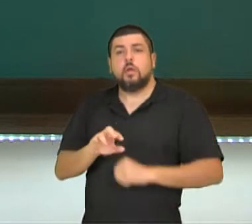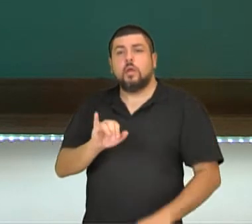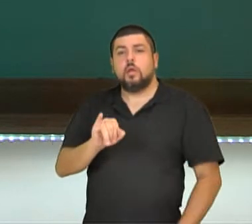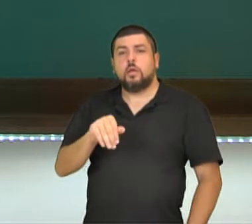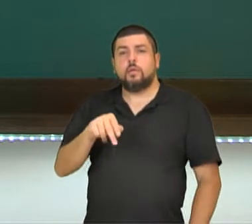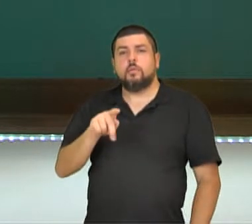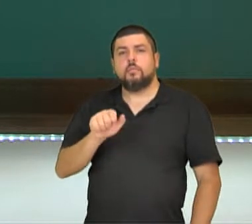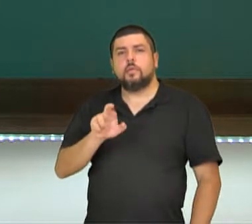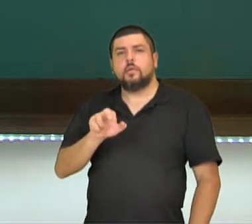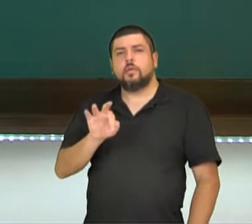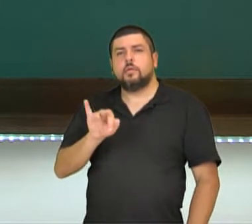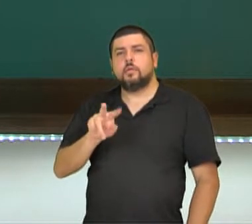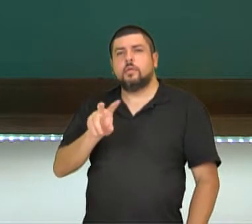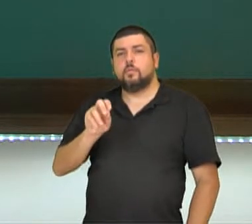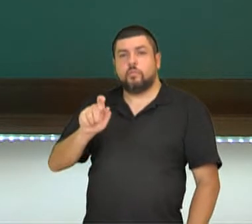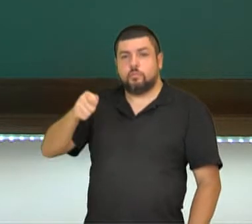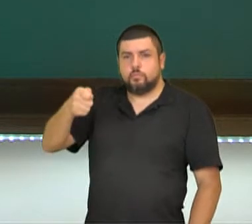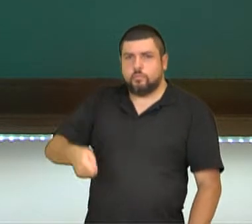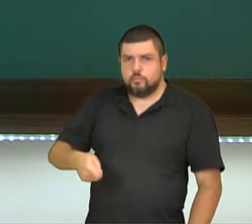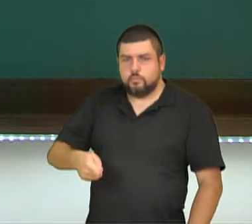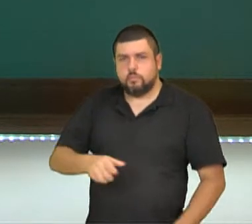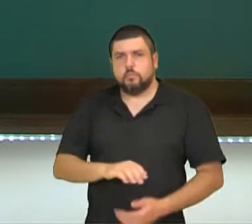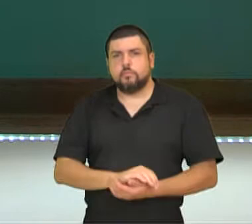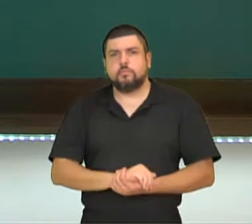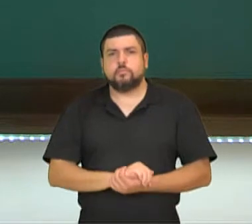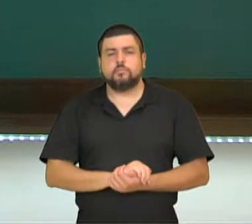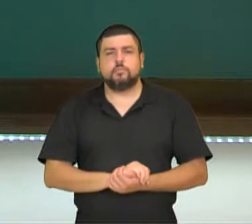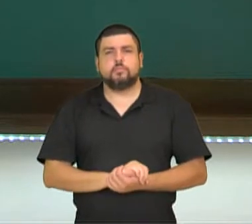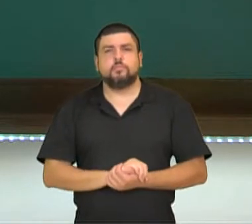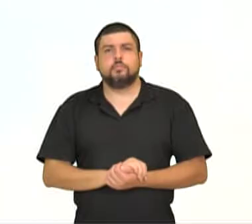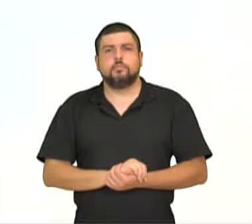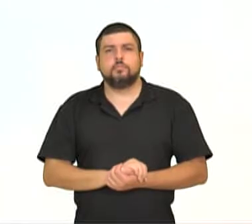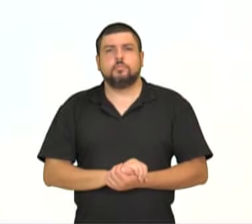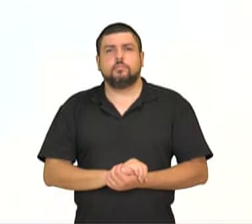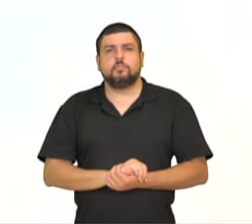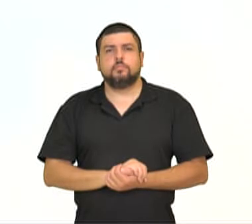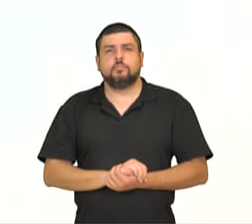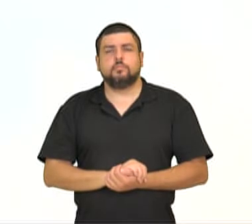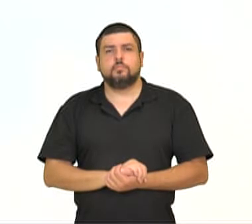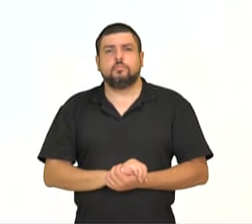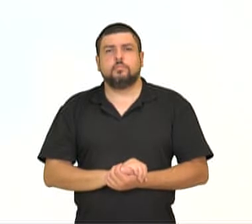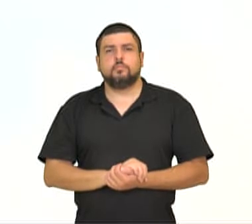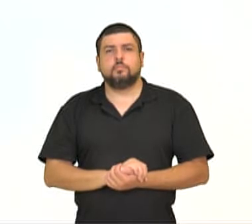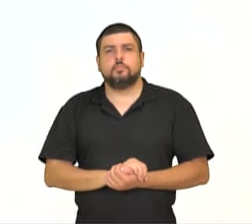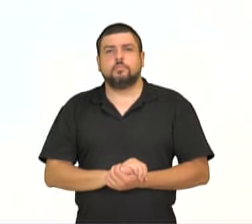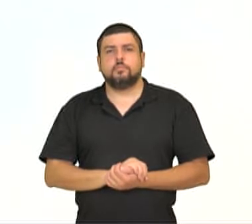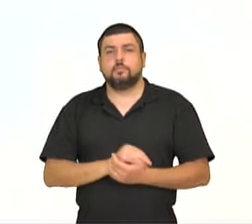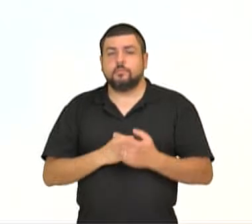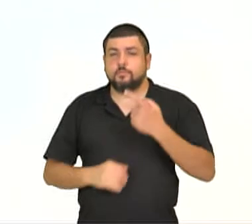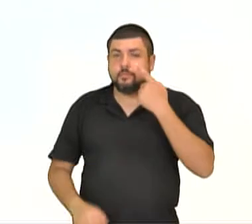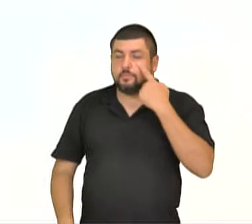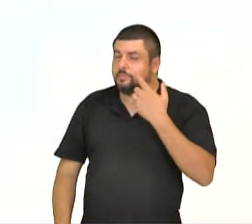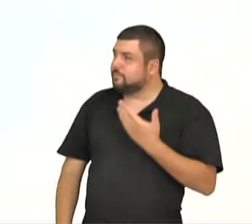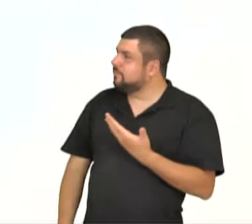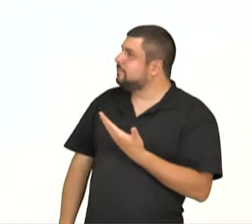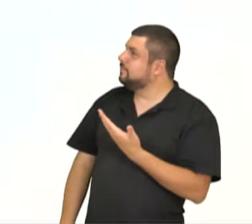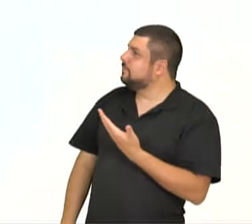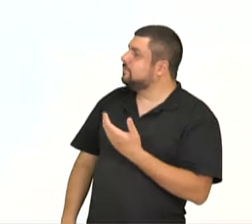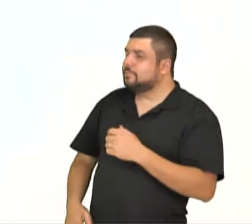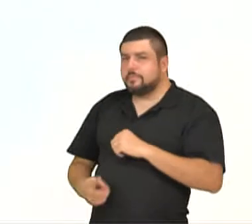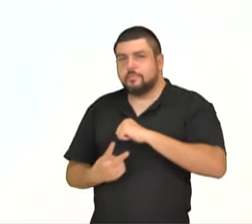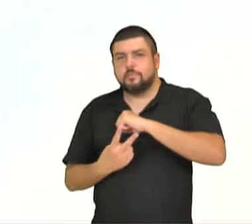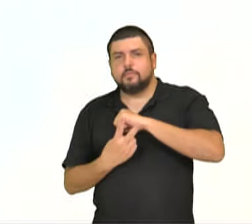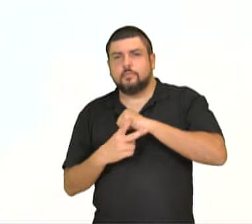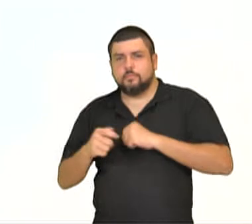vacúnate, certo? Aqui, estamos falando do modo imperativo. Então, vamos?